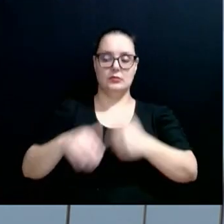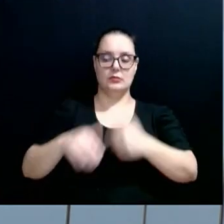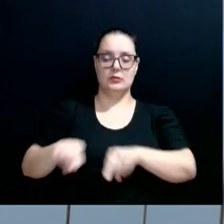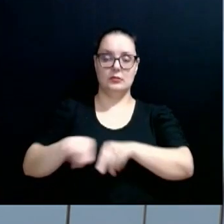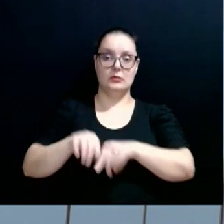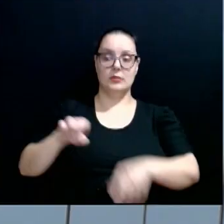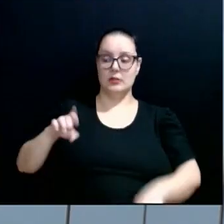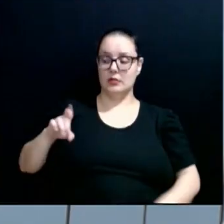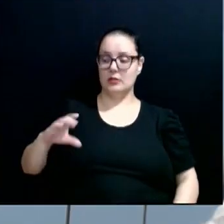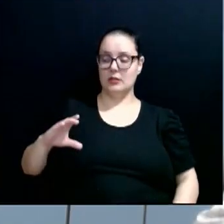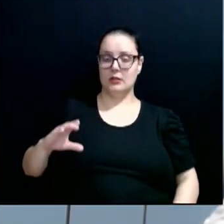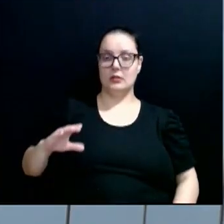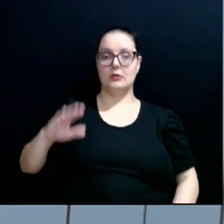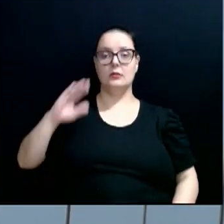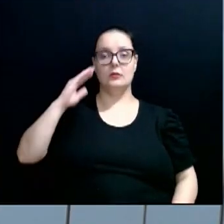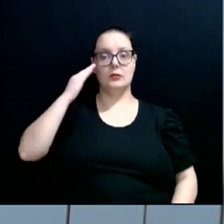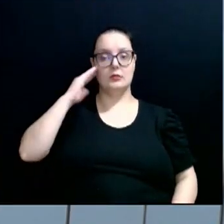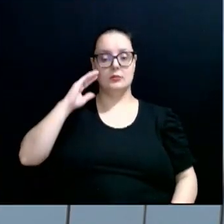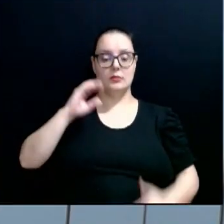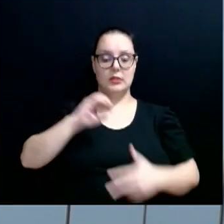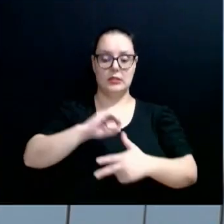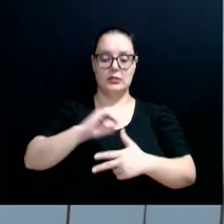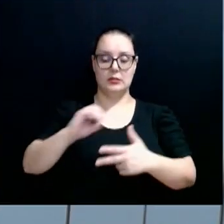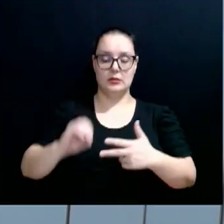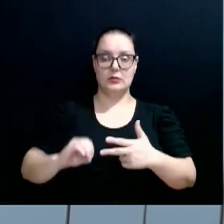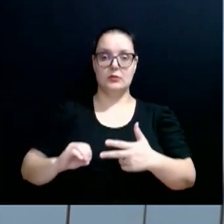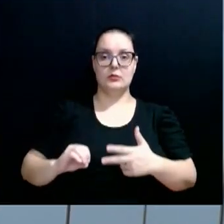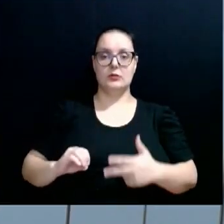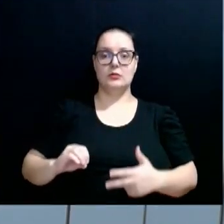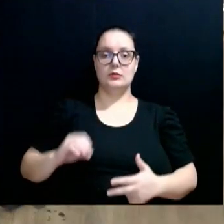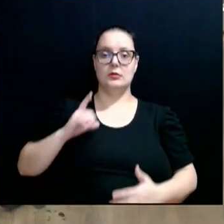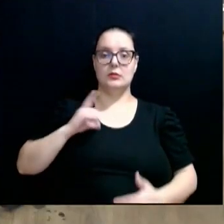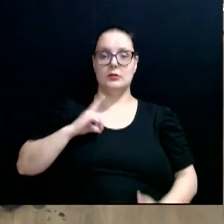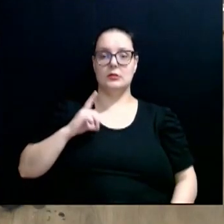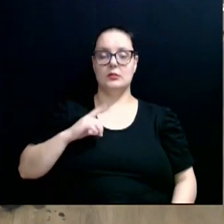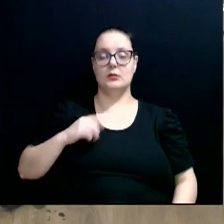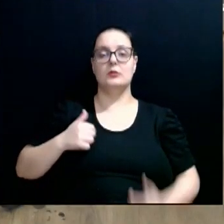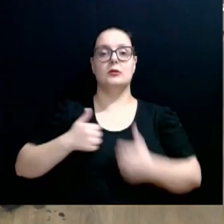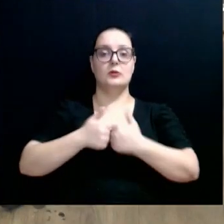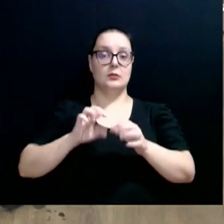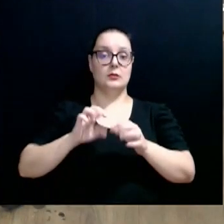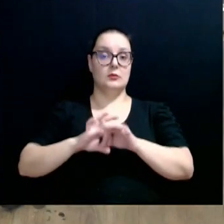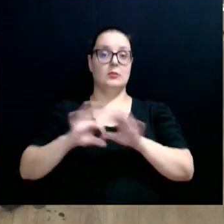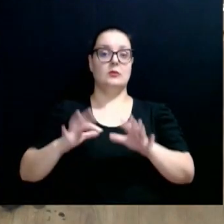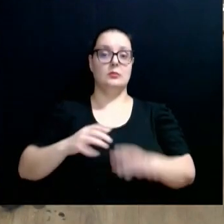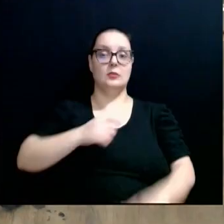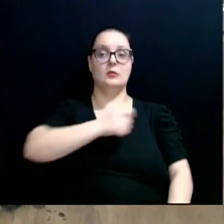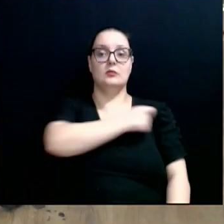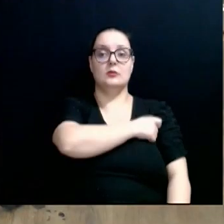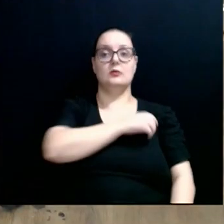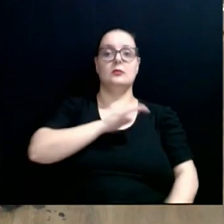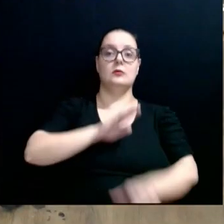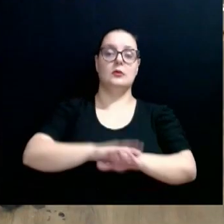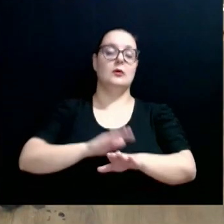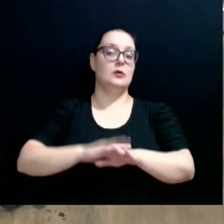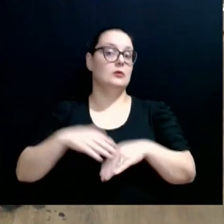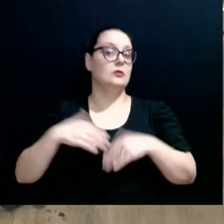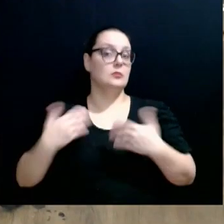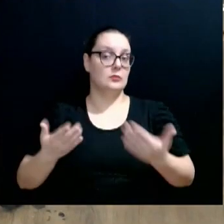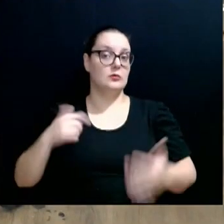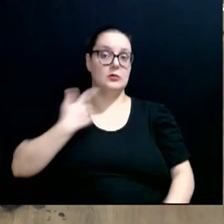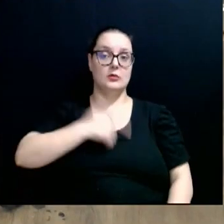importante ter ali os ônibus disponíveis para os estudantes. Então, assim, são atos que a gente sabe que onera